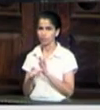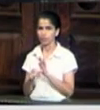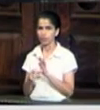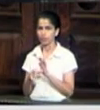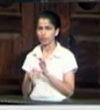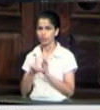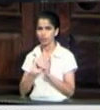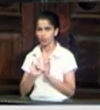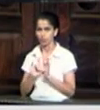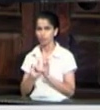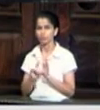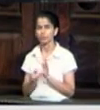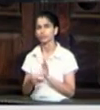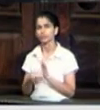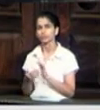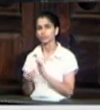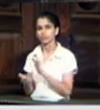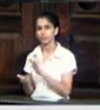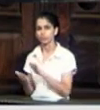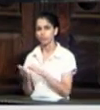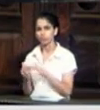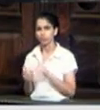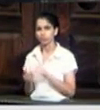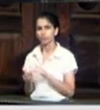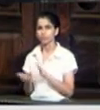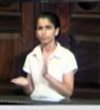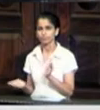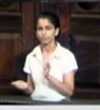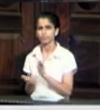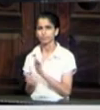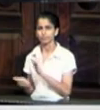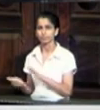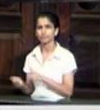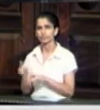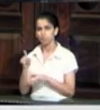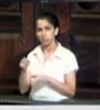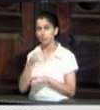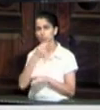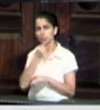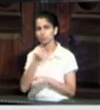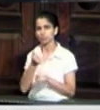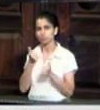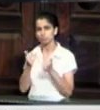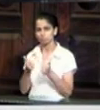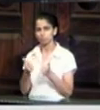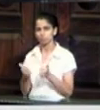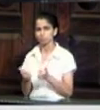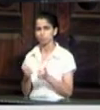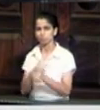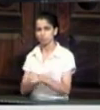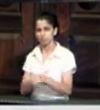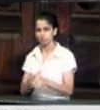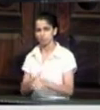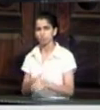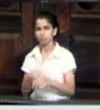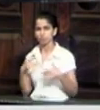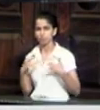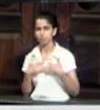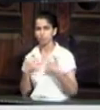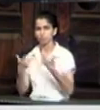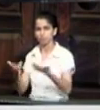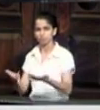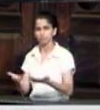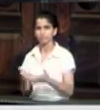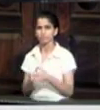ontem, coronel Edson Duarte, a quem nós devemos render nossas homenagens, que se dedicou à instituição, que